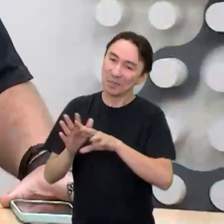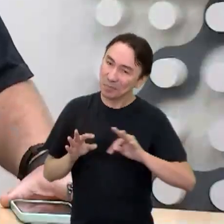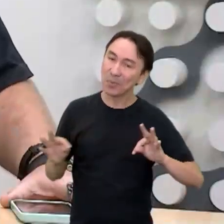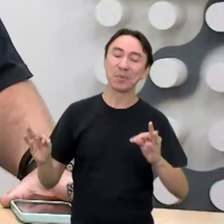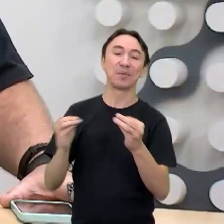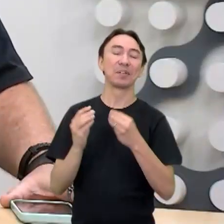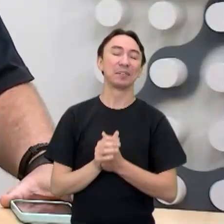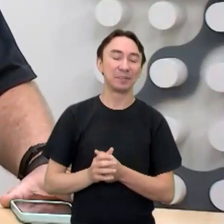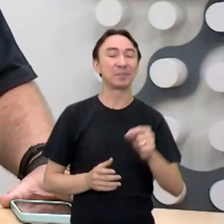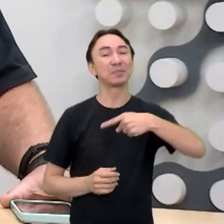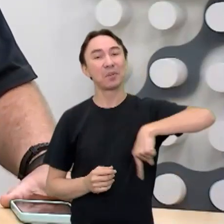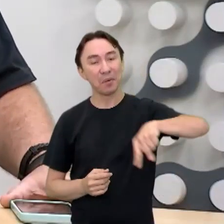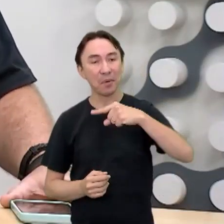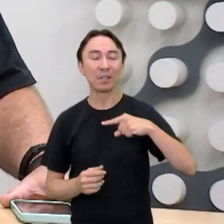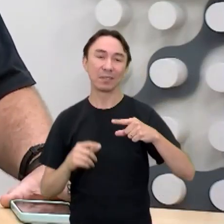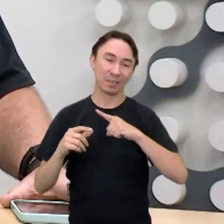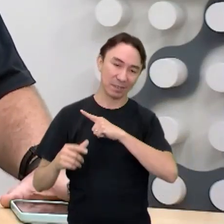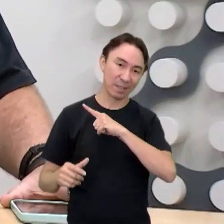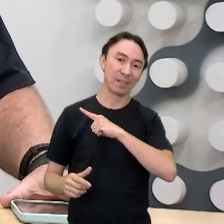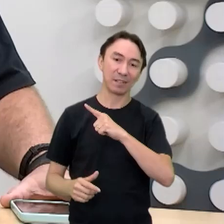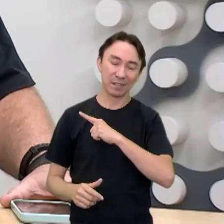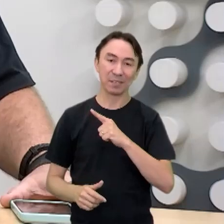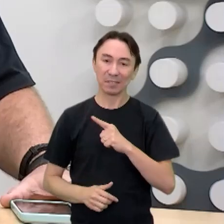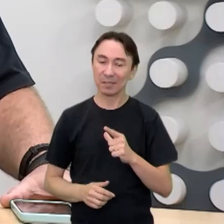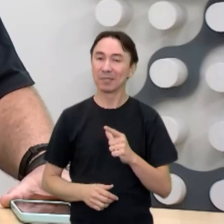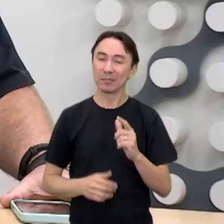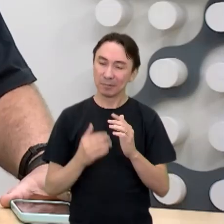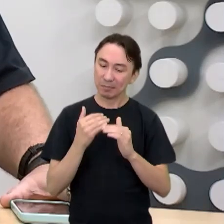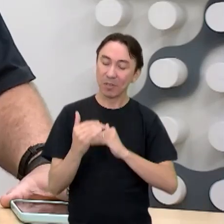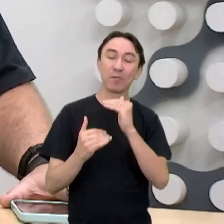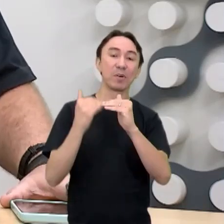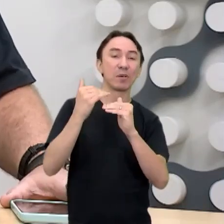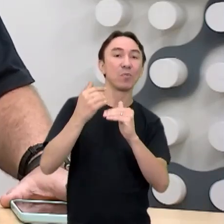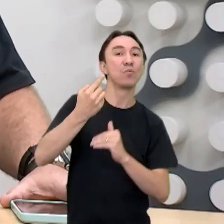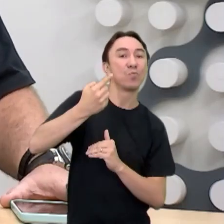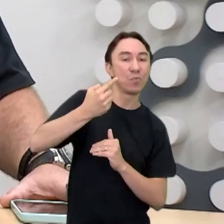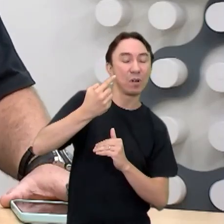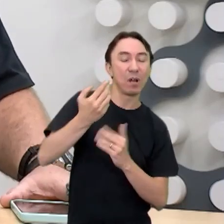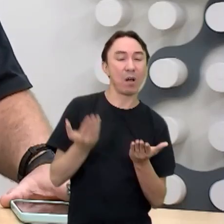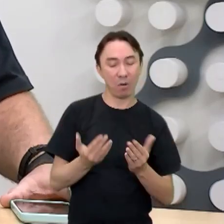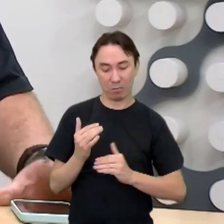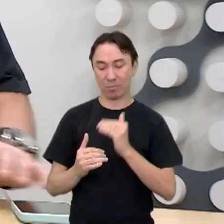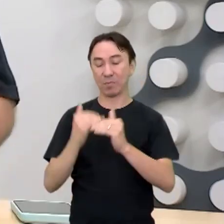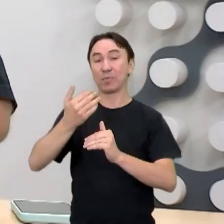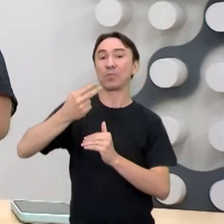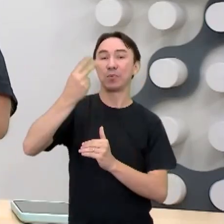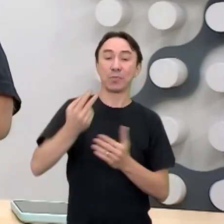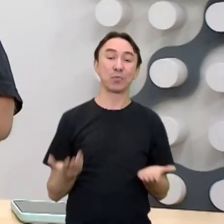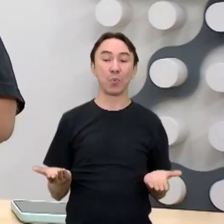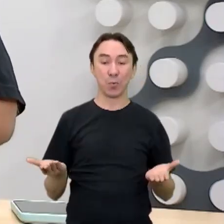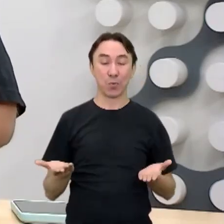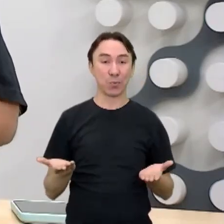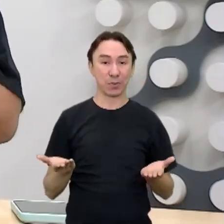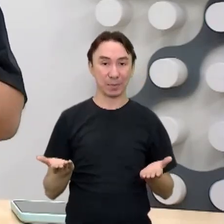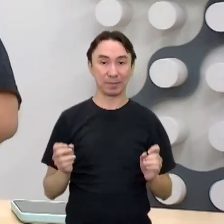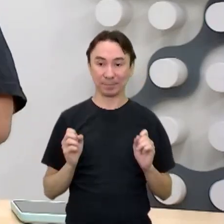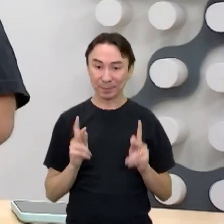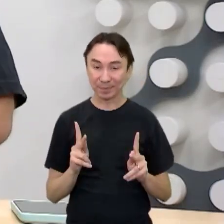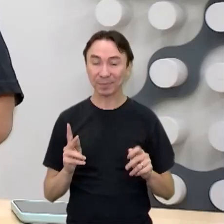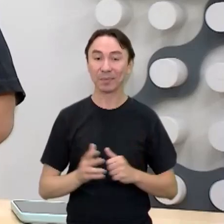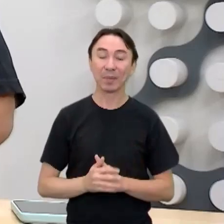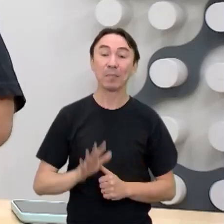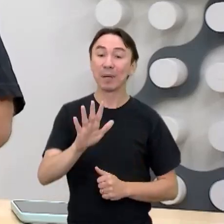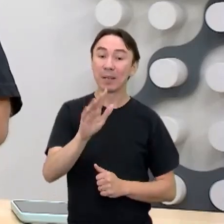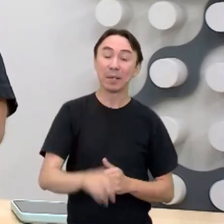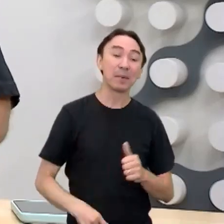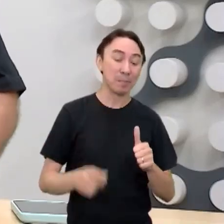desenvolvimento, né? Nós fizemos aí na última aula o desenvolvimento 1 e agora nós vamos para o desenvolvimento 2. Antes nós